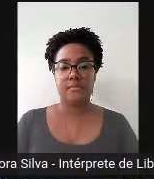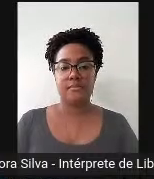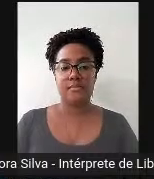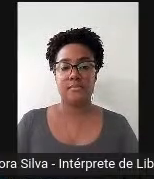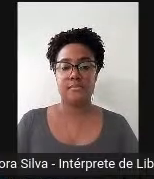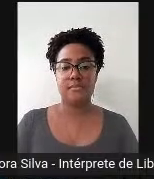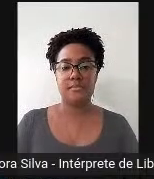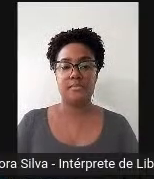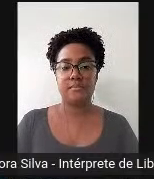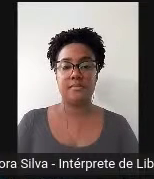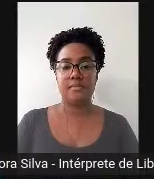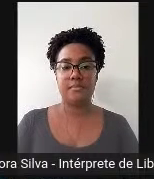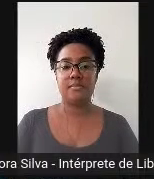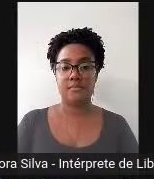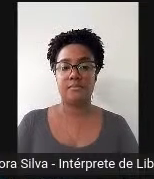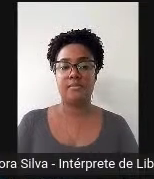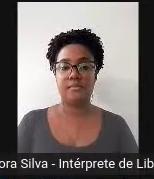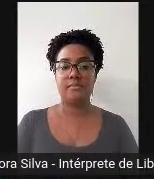Próximo.